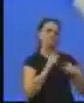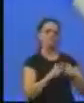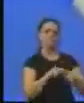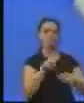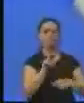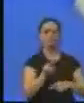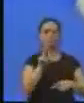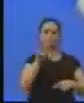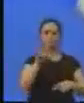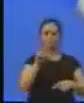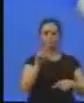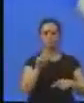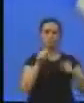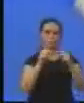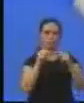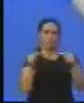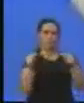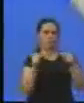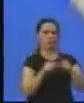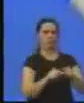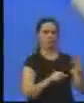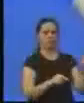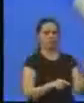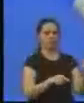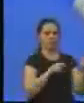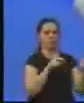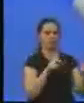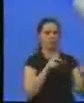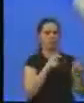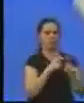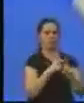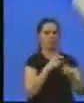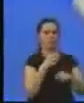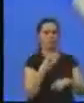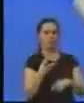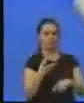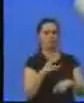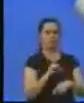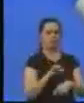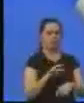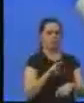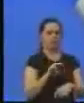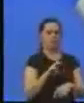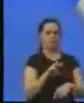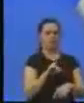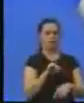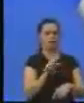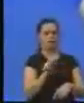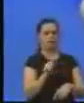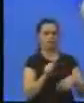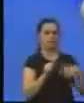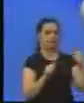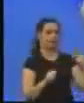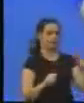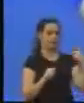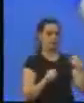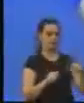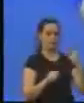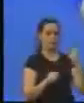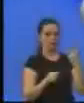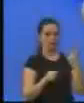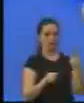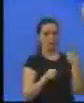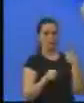Bom, u é 2x mais 3. Derivada dele vai ser, derivada de 2x mais 3 vai ser